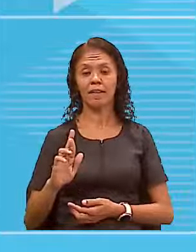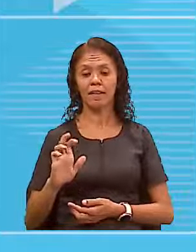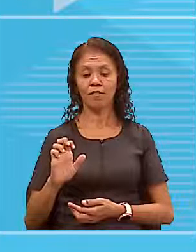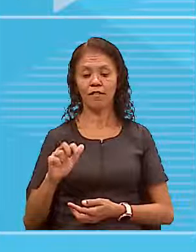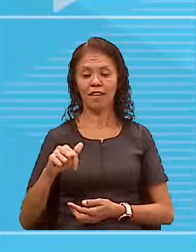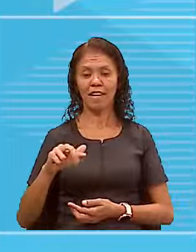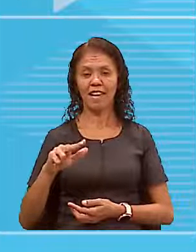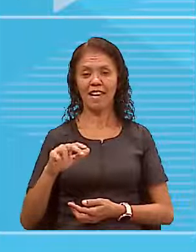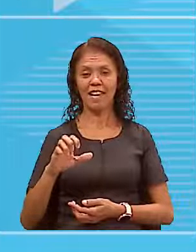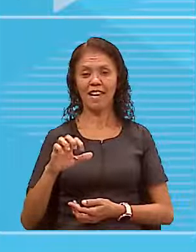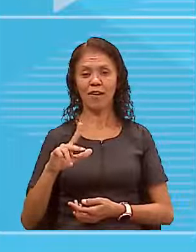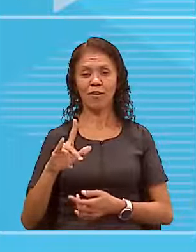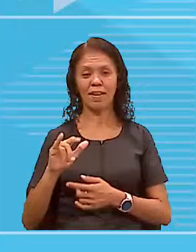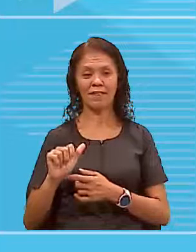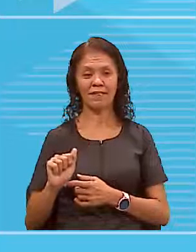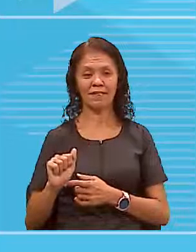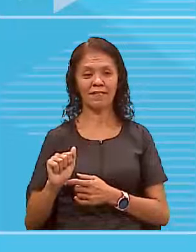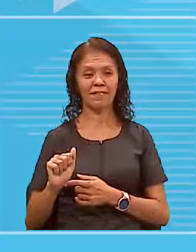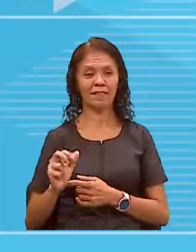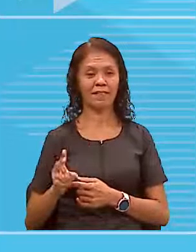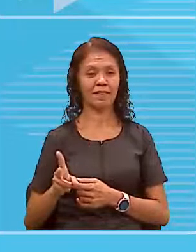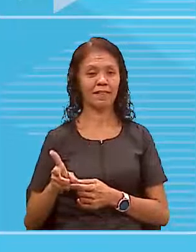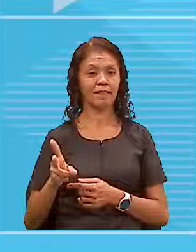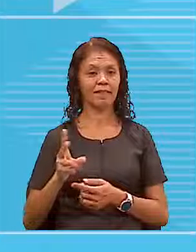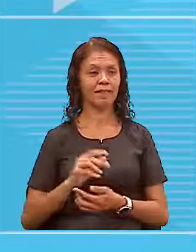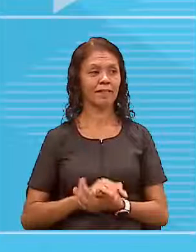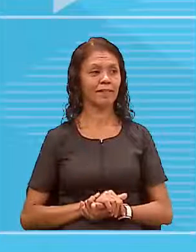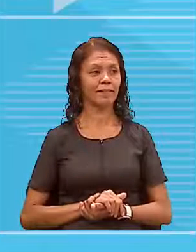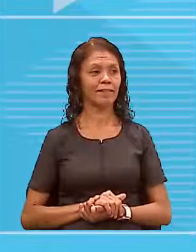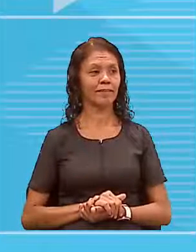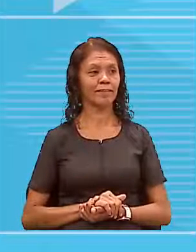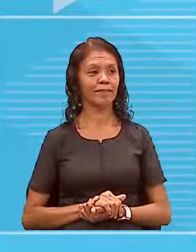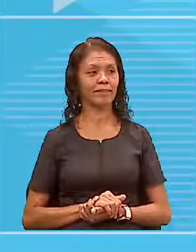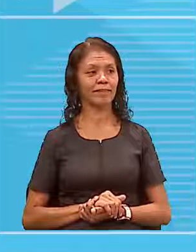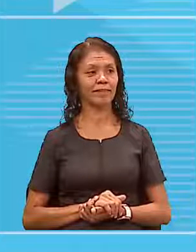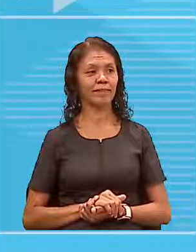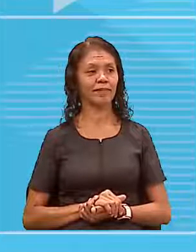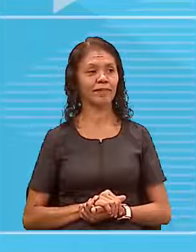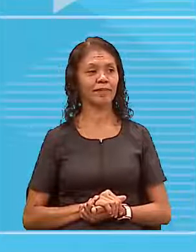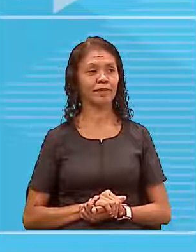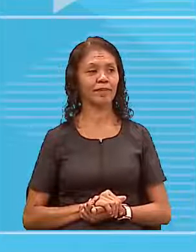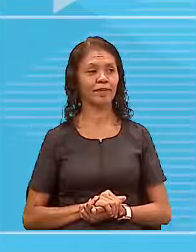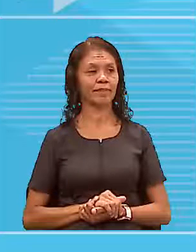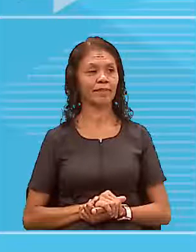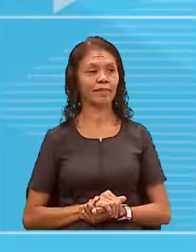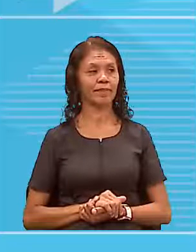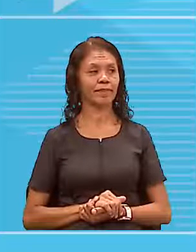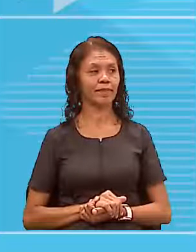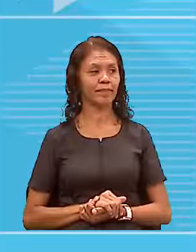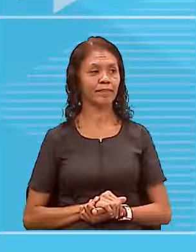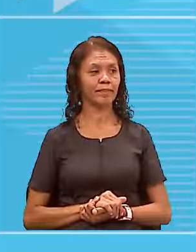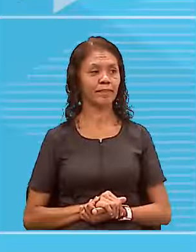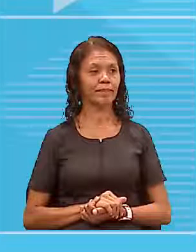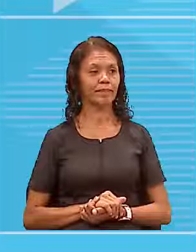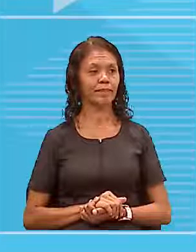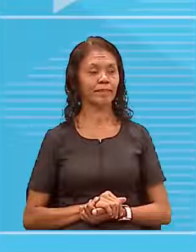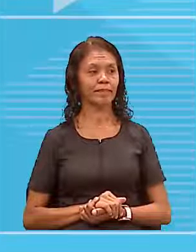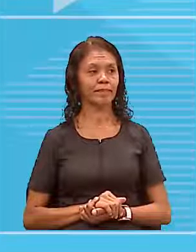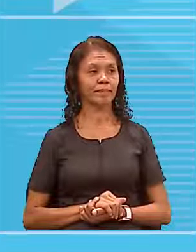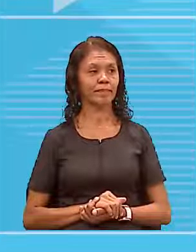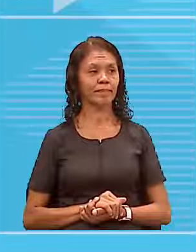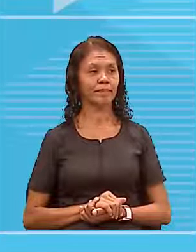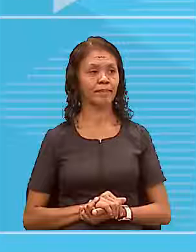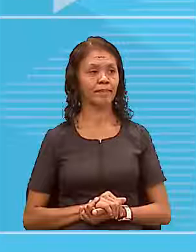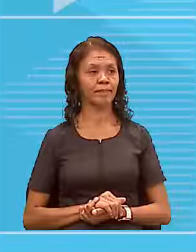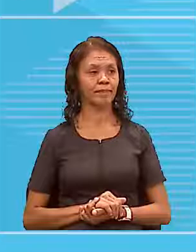gente? Desculpa lhe dizer. Mas eu vou fazer um Fzinho melhor. Ah, agora sim. Então, vamos